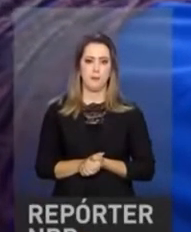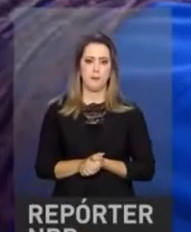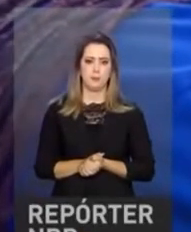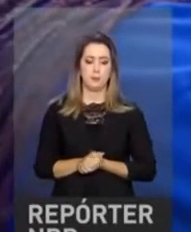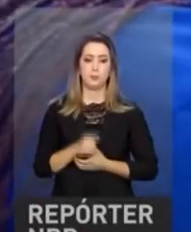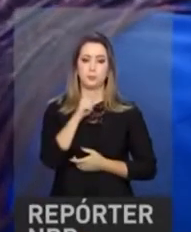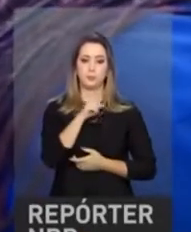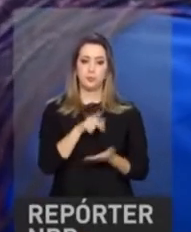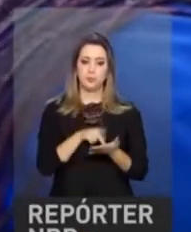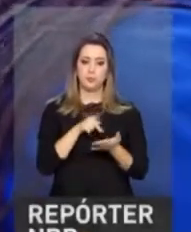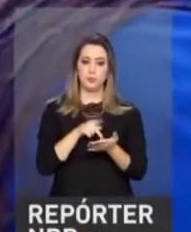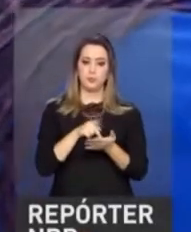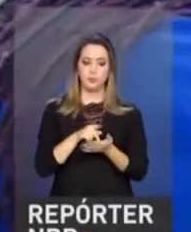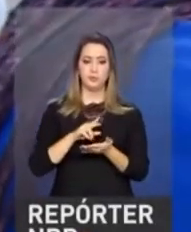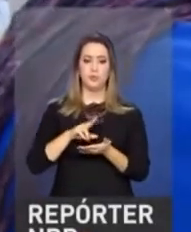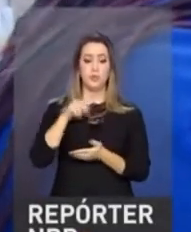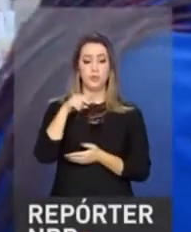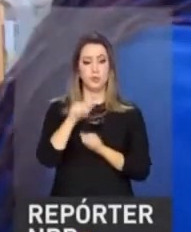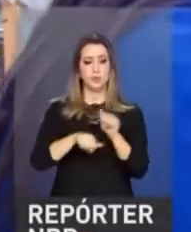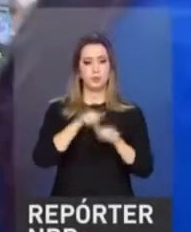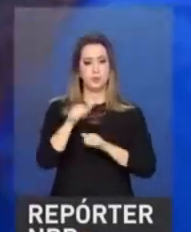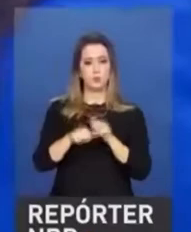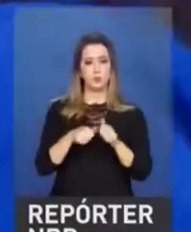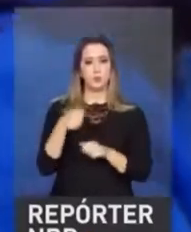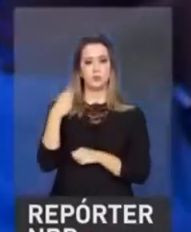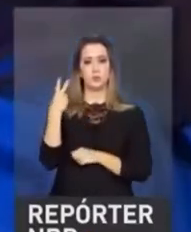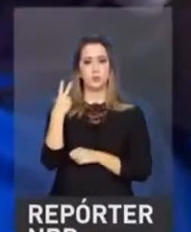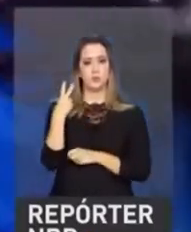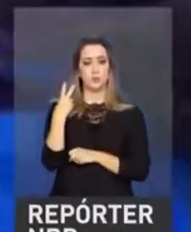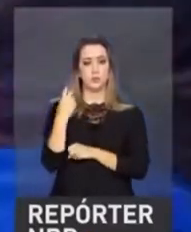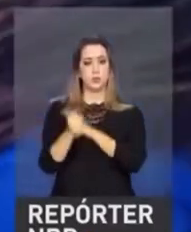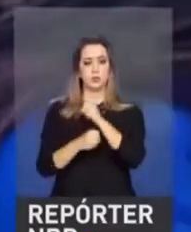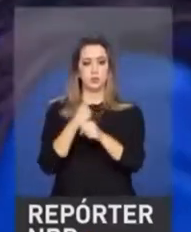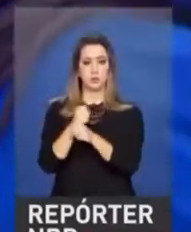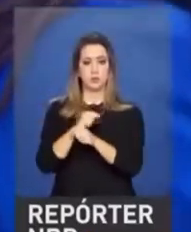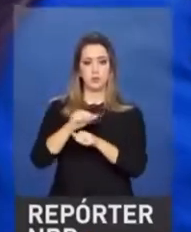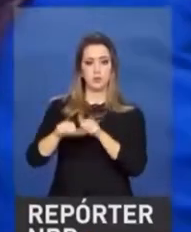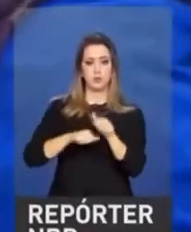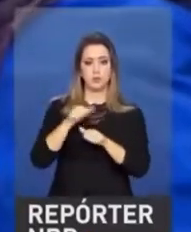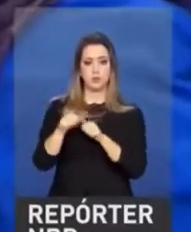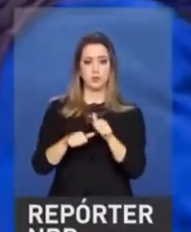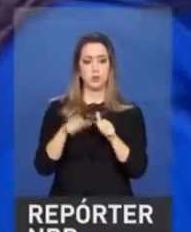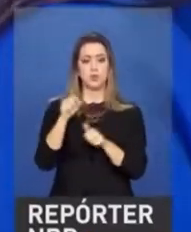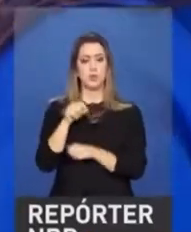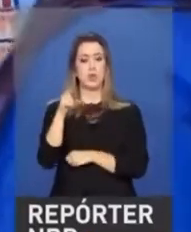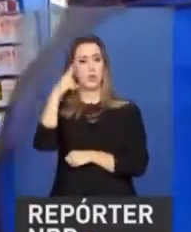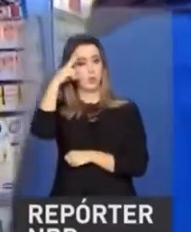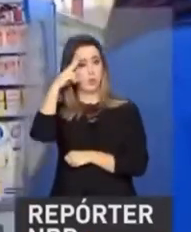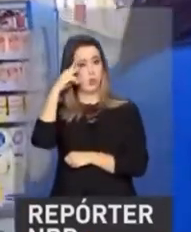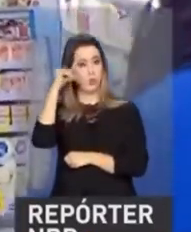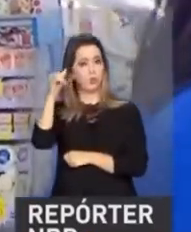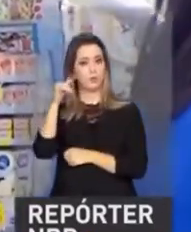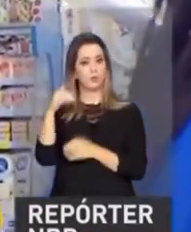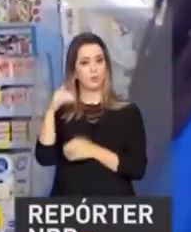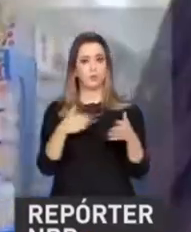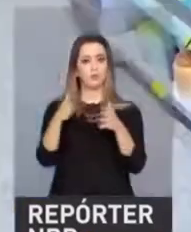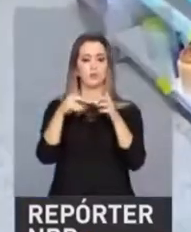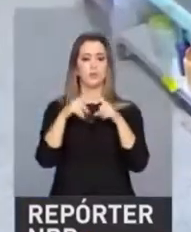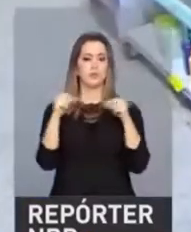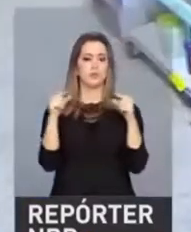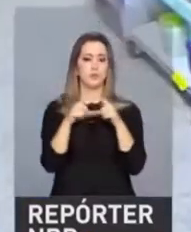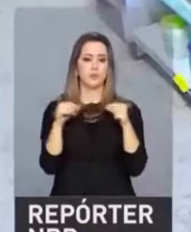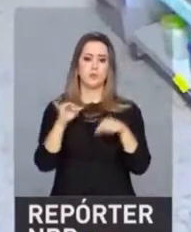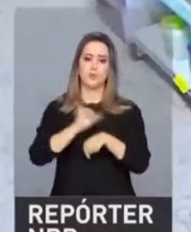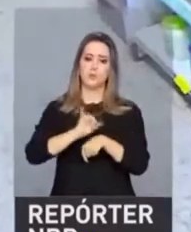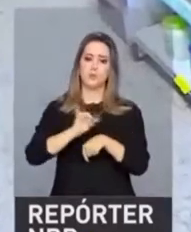é a realidade não me mudou bastante nos últimos dois anos Ela trocou as ruas de Porto Príncipe no Haiti pelas avenidas de Brasília